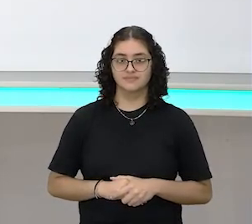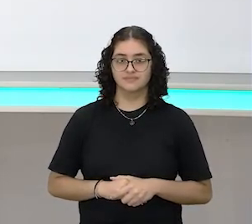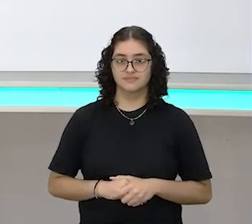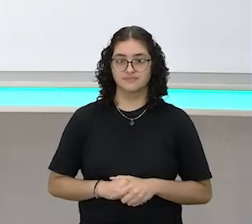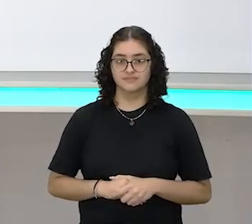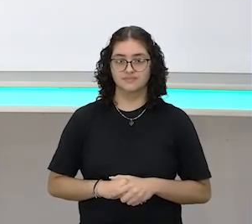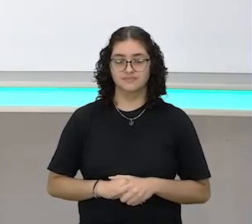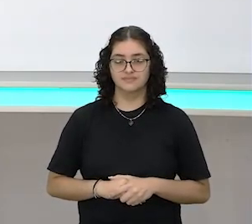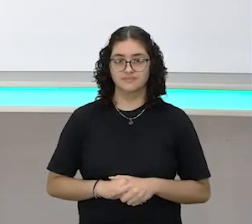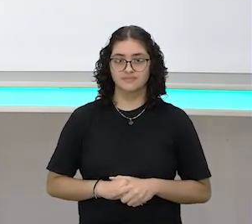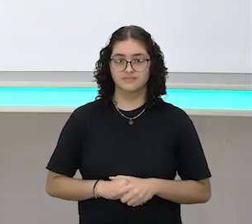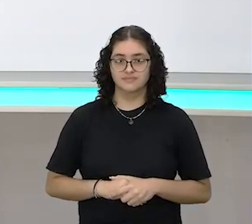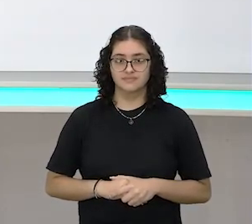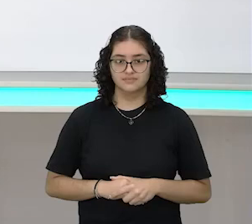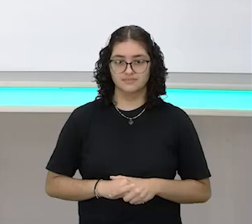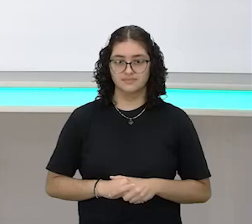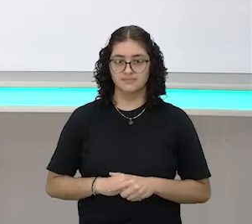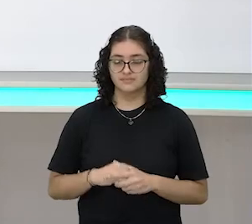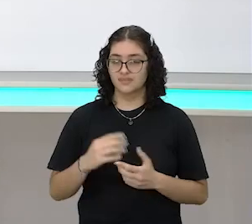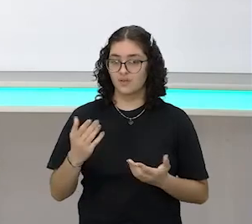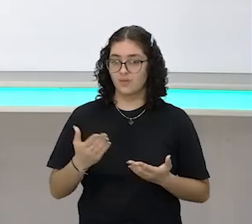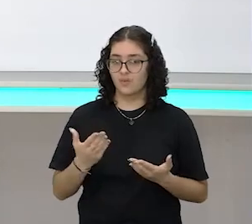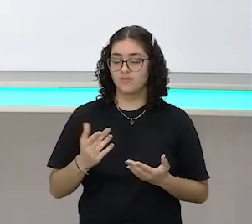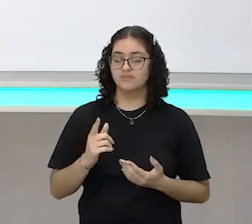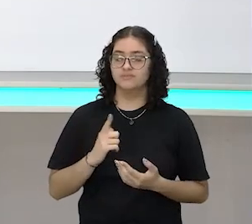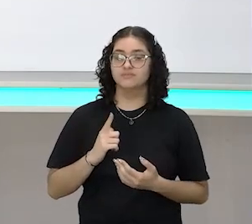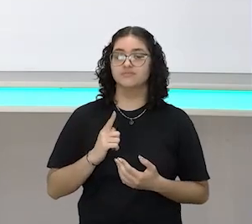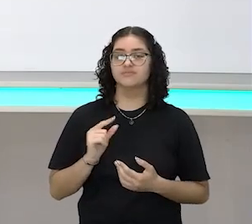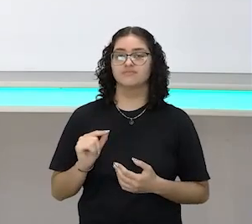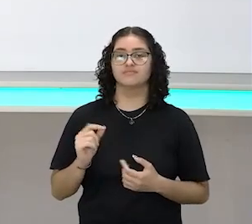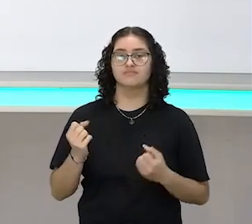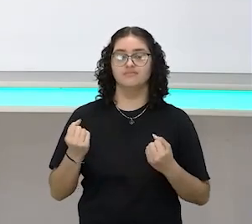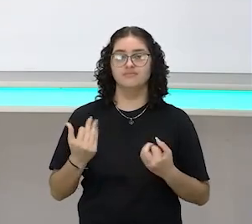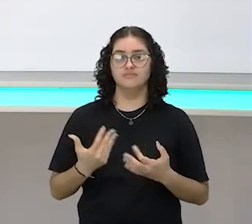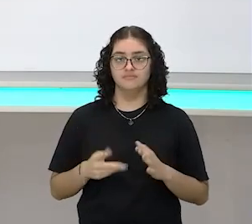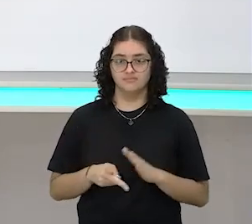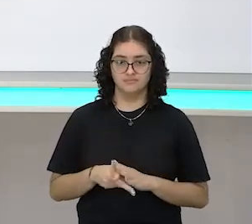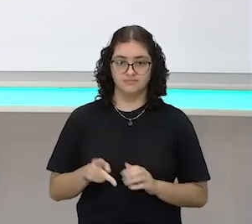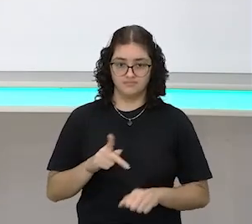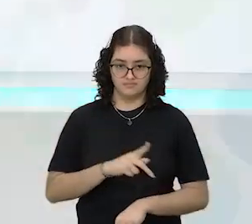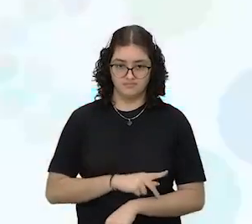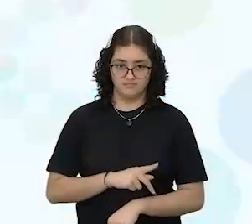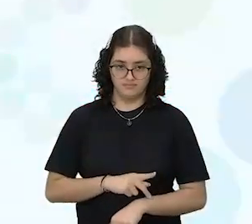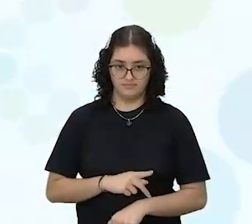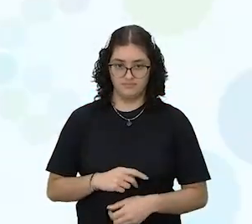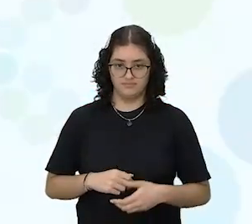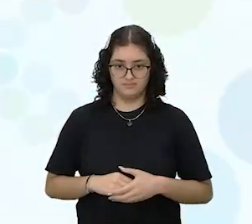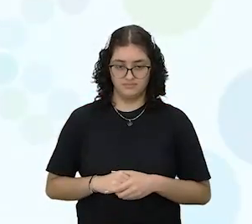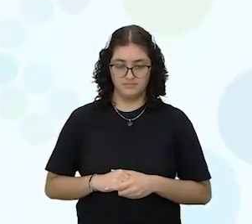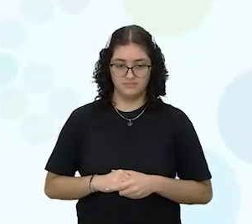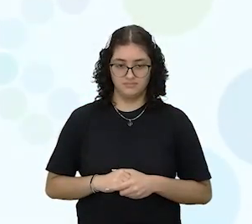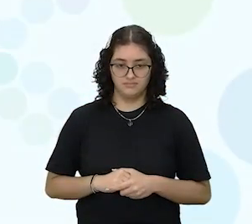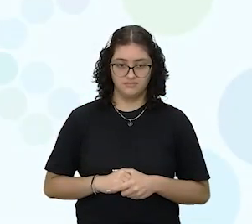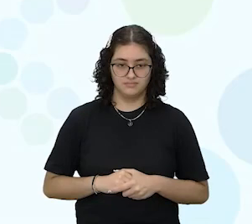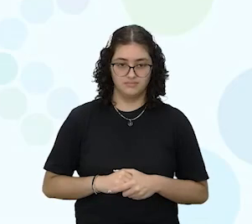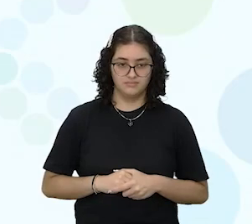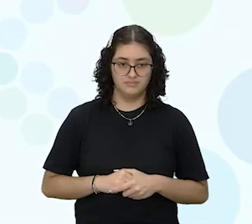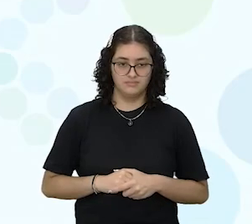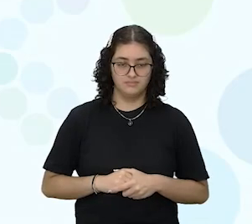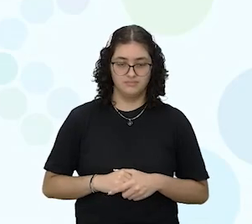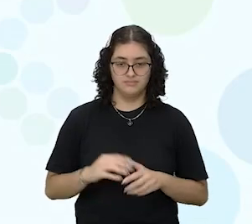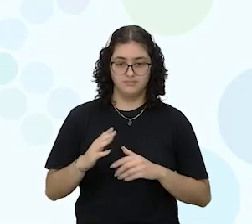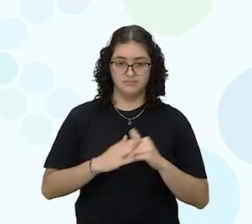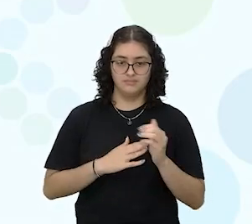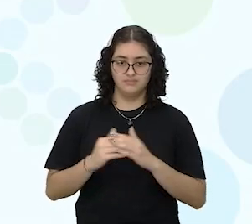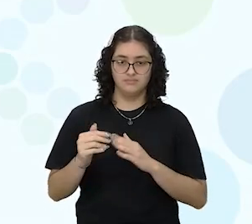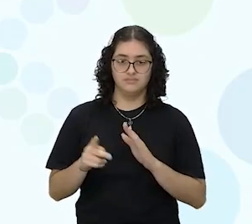gente ter o nosso approach, nosso respaldo aí pedagógico, tá aí na tela para vocês, as habilidades